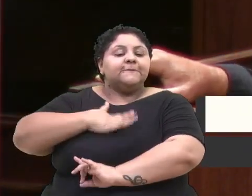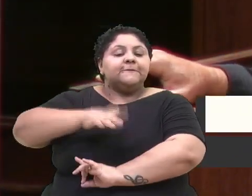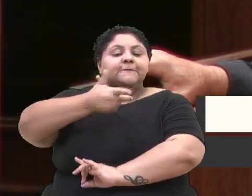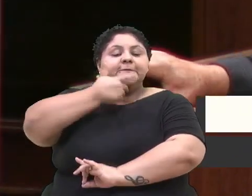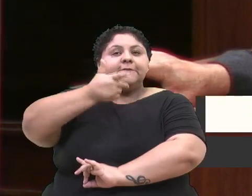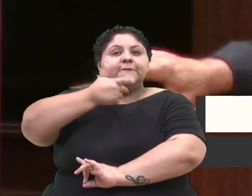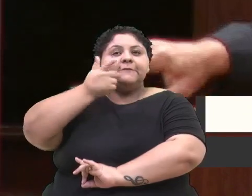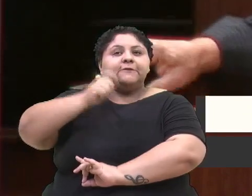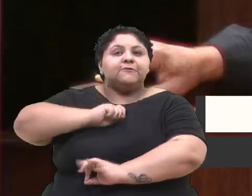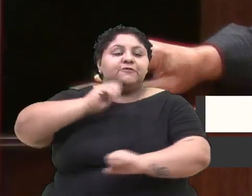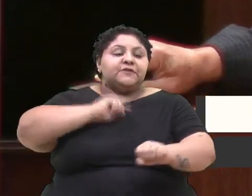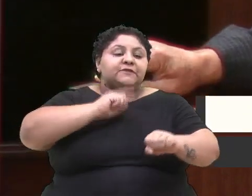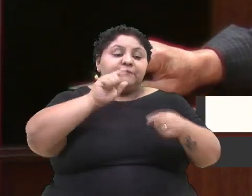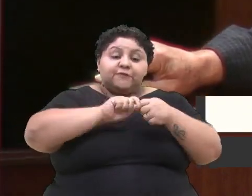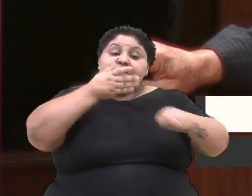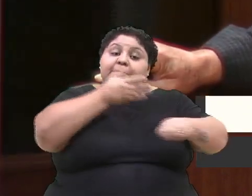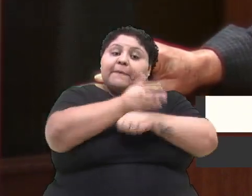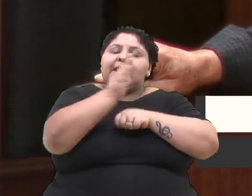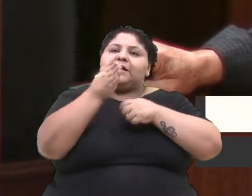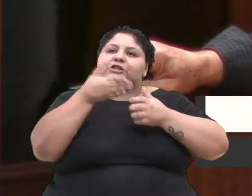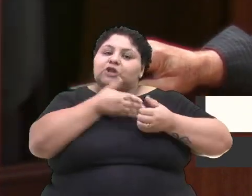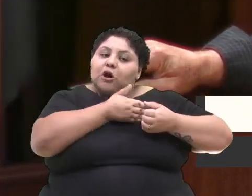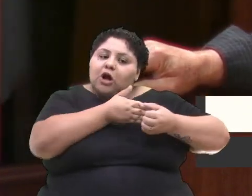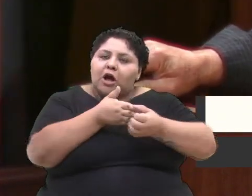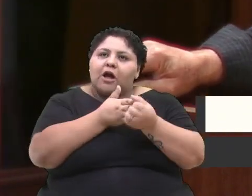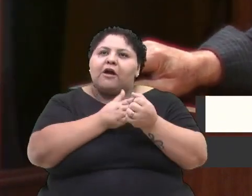eu fiz parte. Eu acompanhava, o